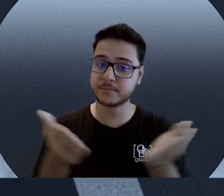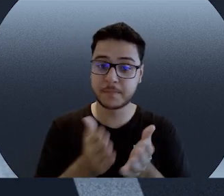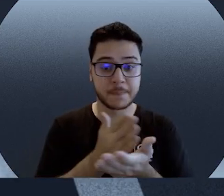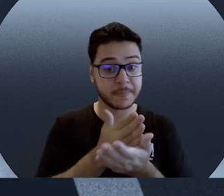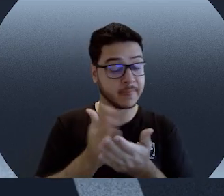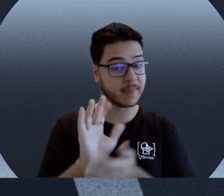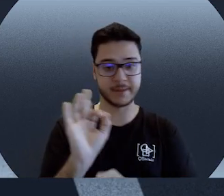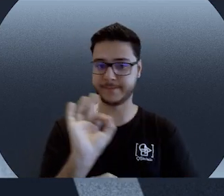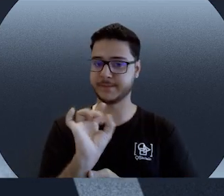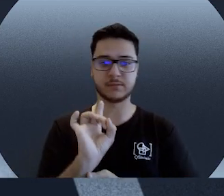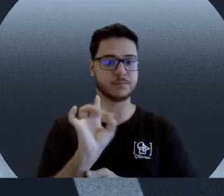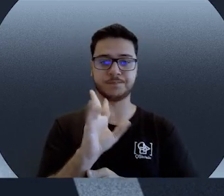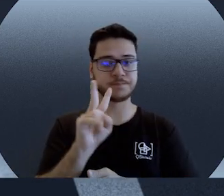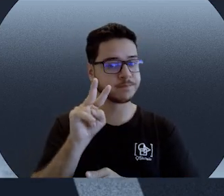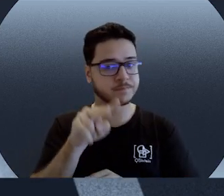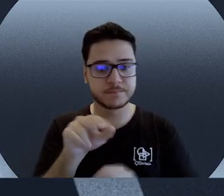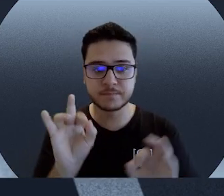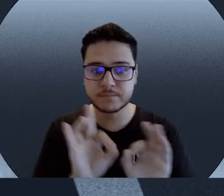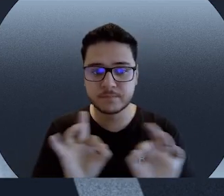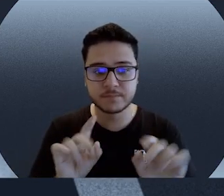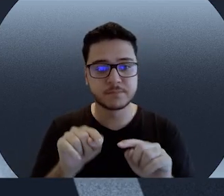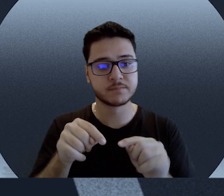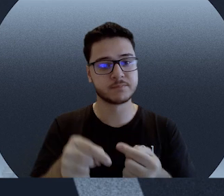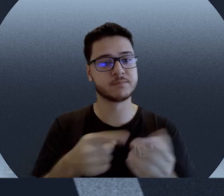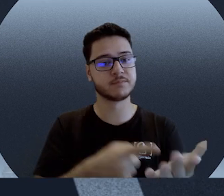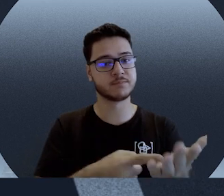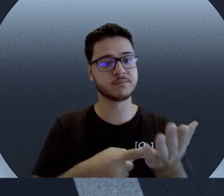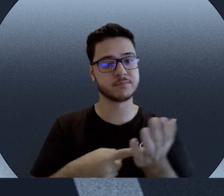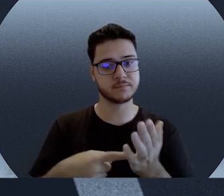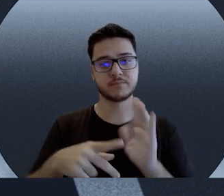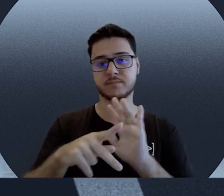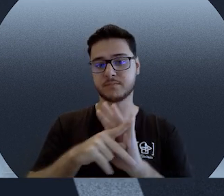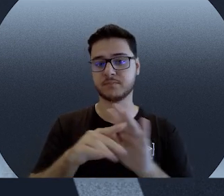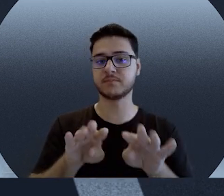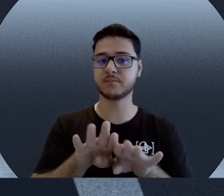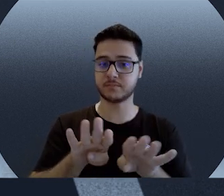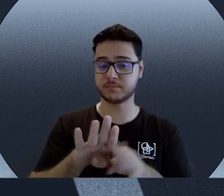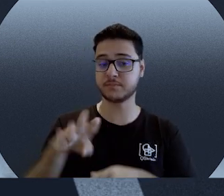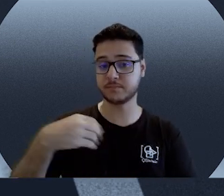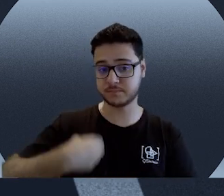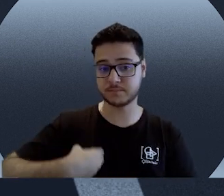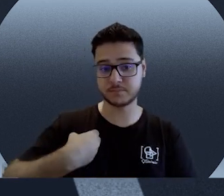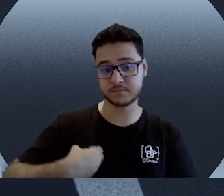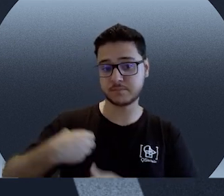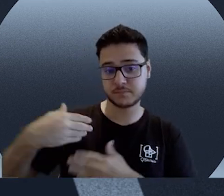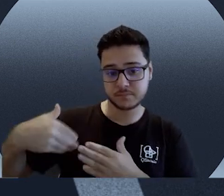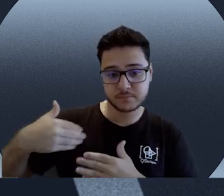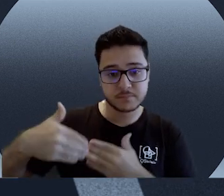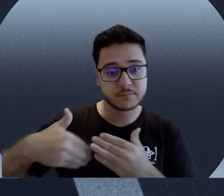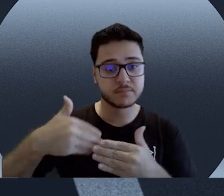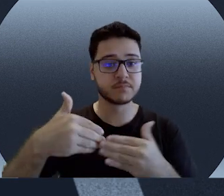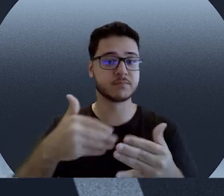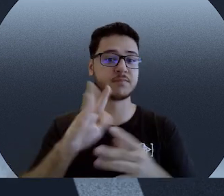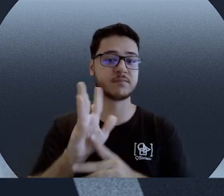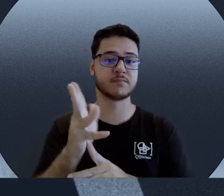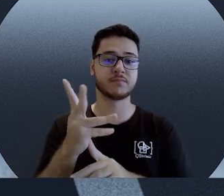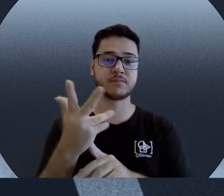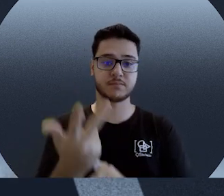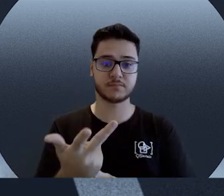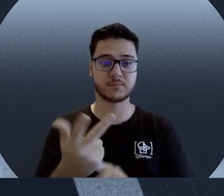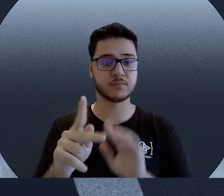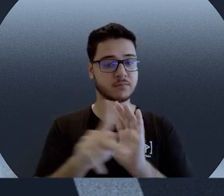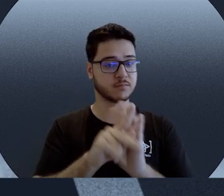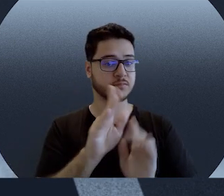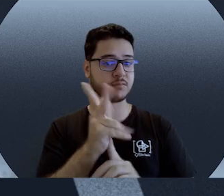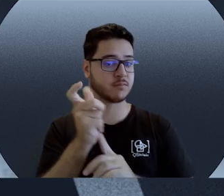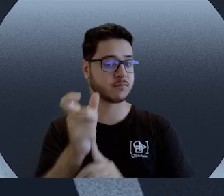só mais ser observador, mas a ser também convidado a participar do processo artístico. O artista não